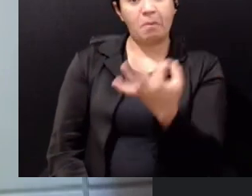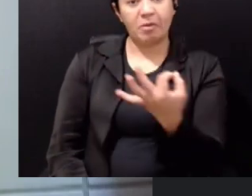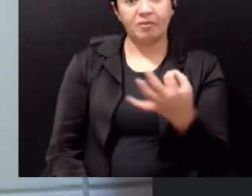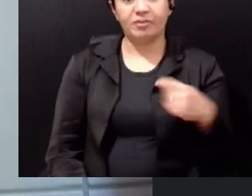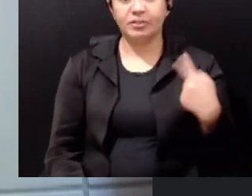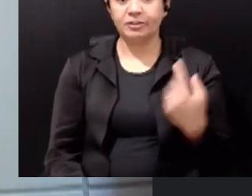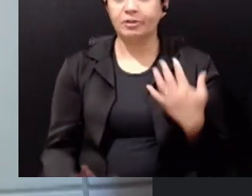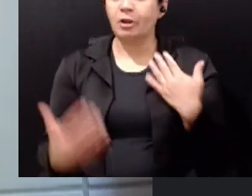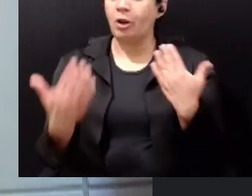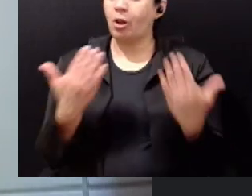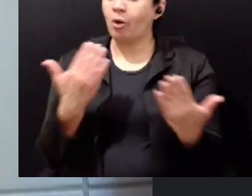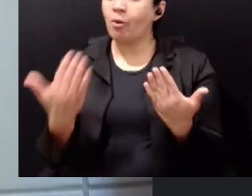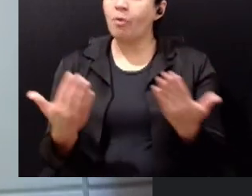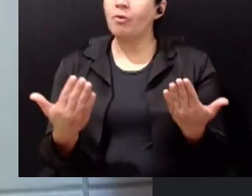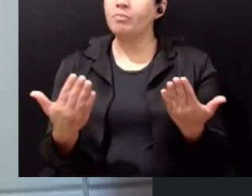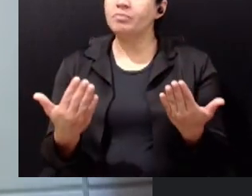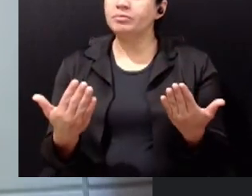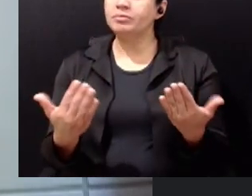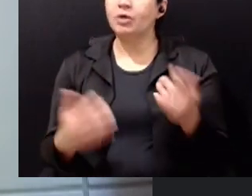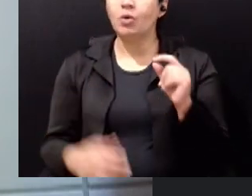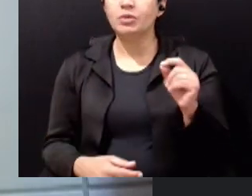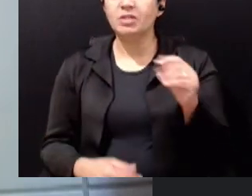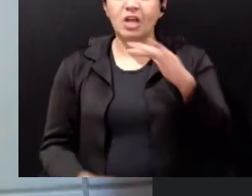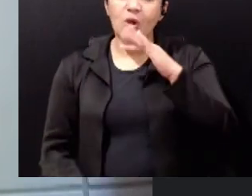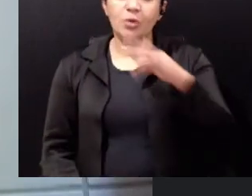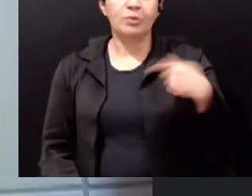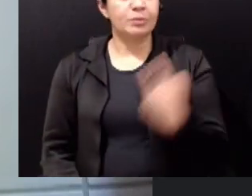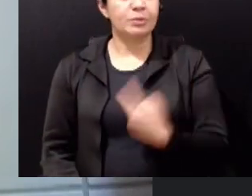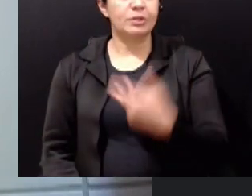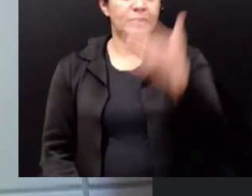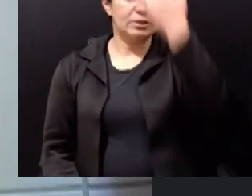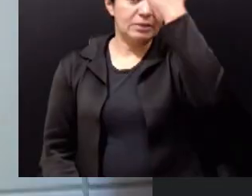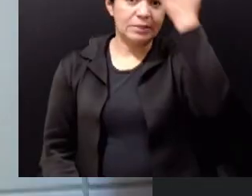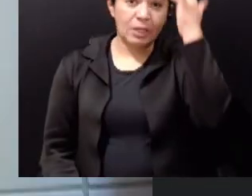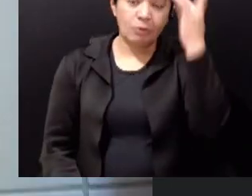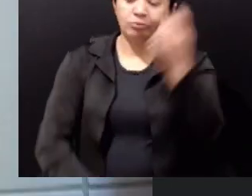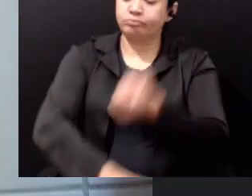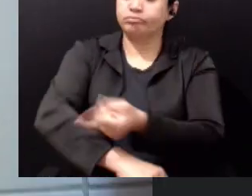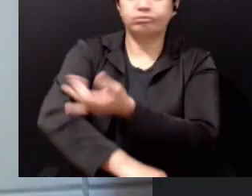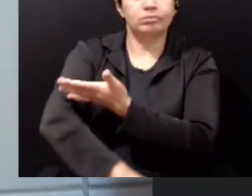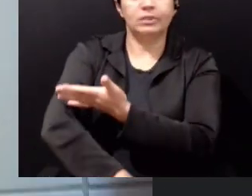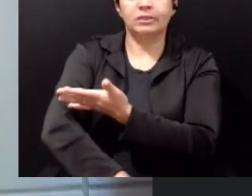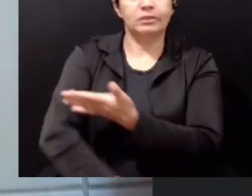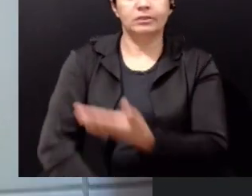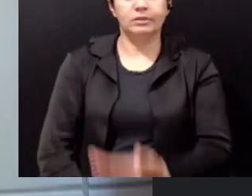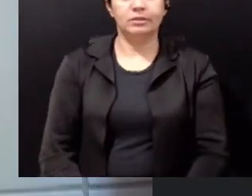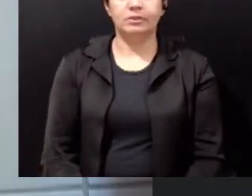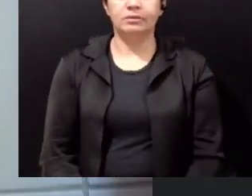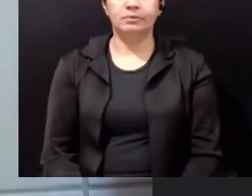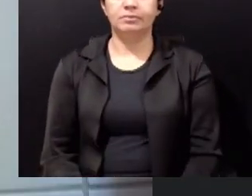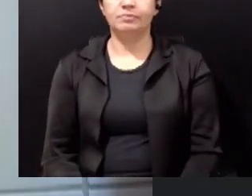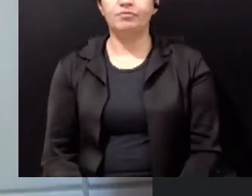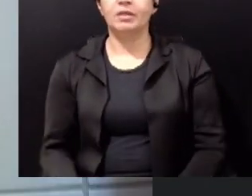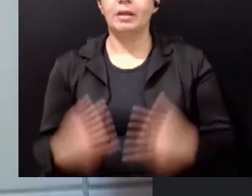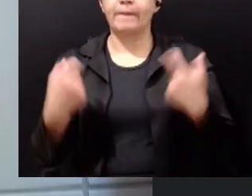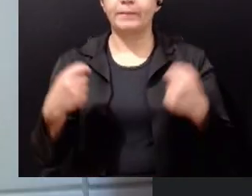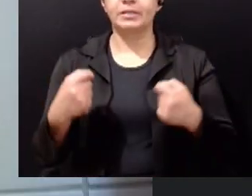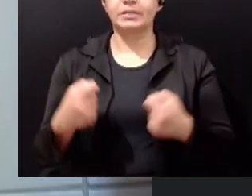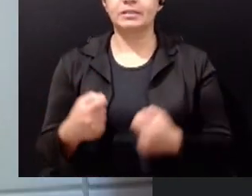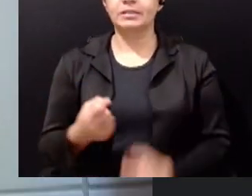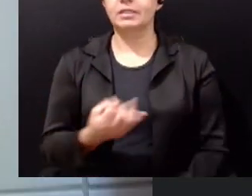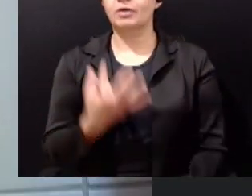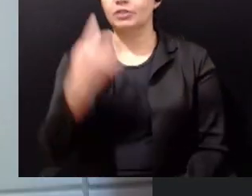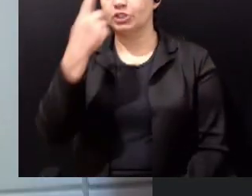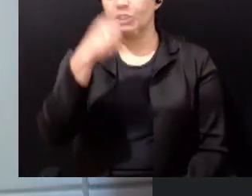se comparando ali o que é ruim para a nossa saúde emocional, nossa saúde mental. Então, assim, reduzir esse número de telas, né,